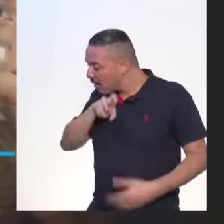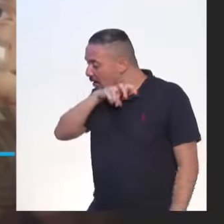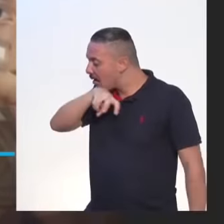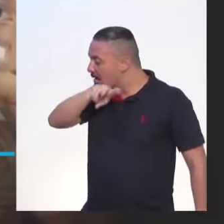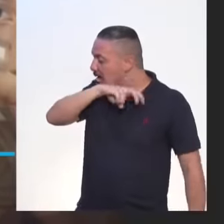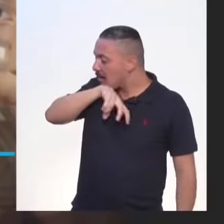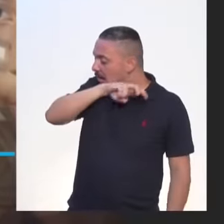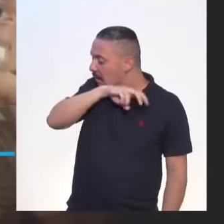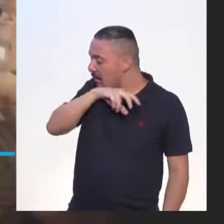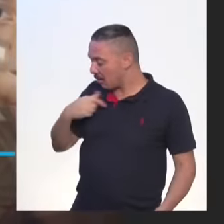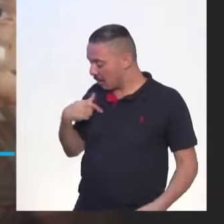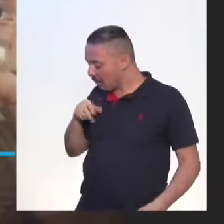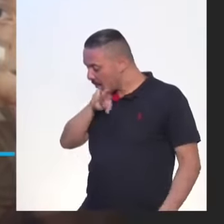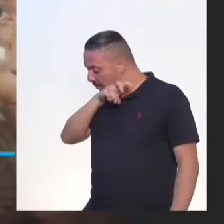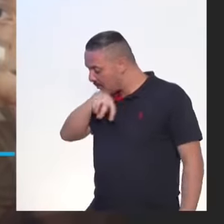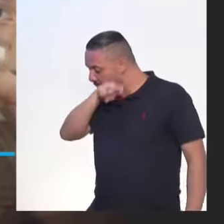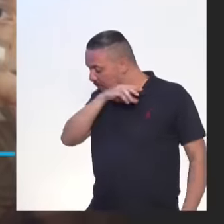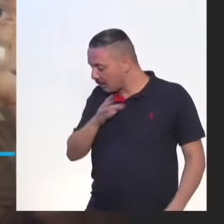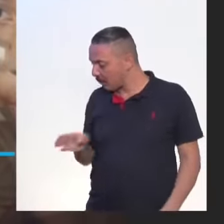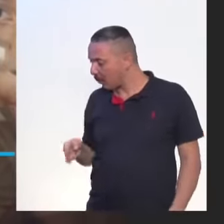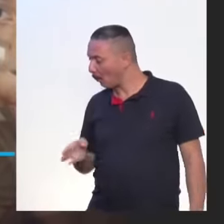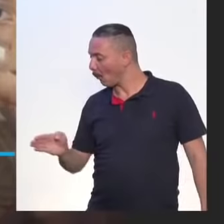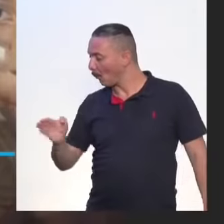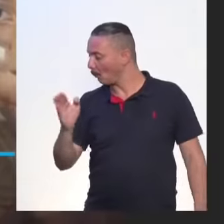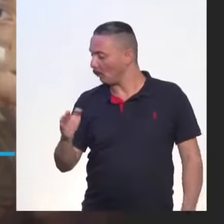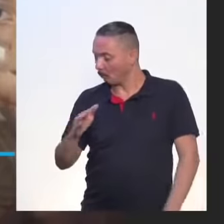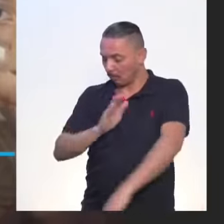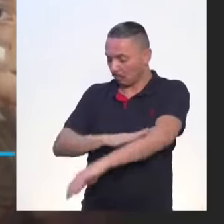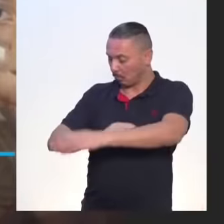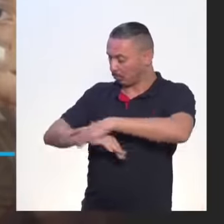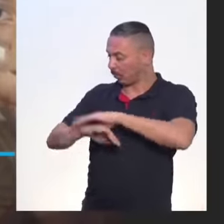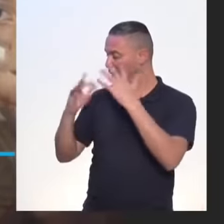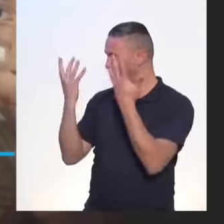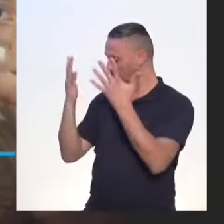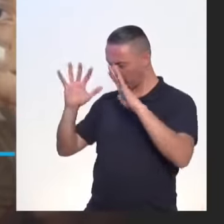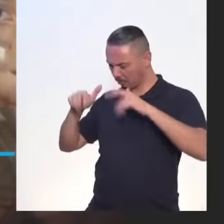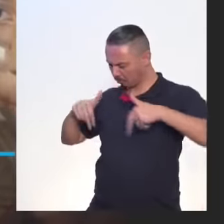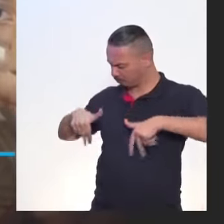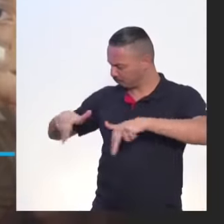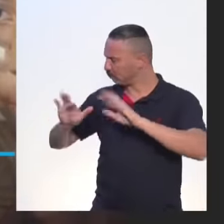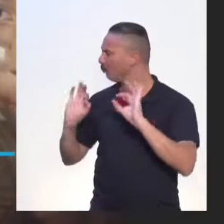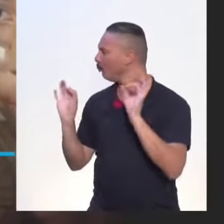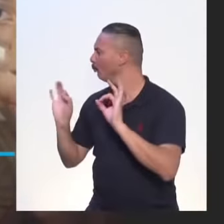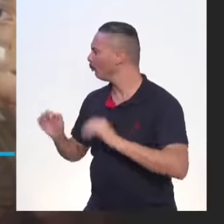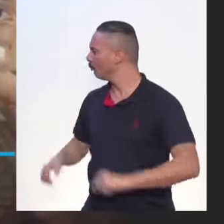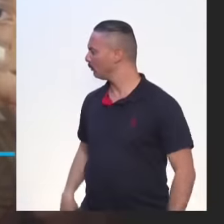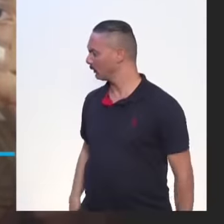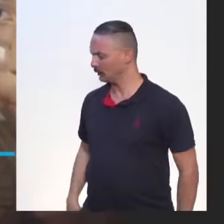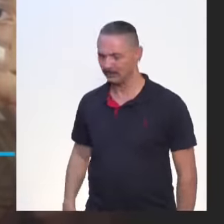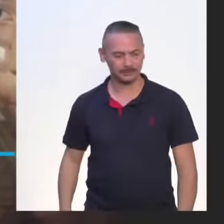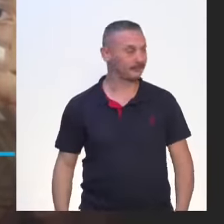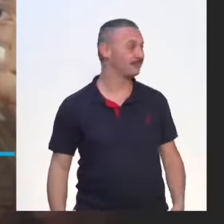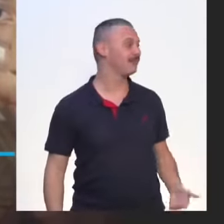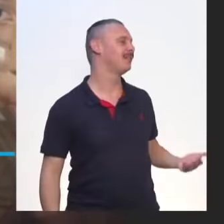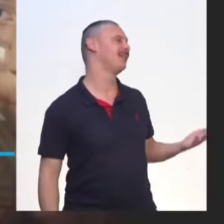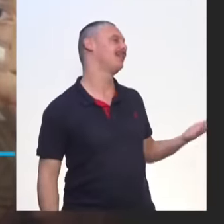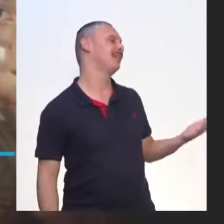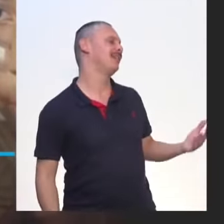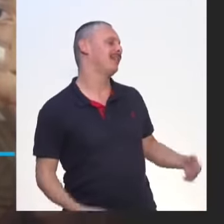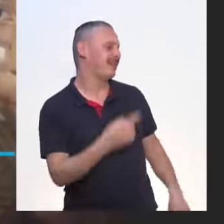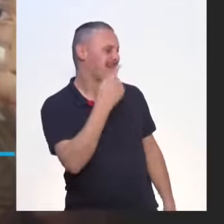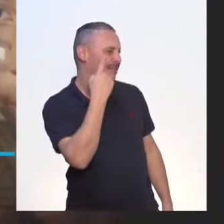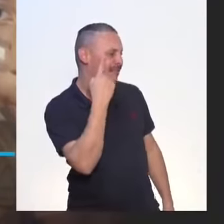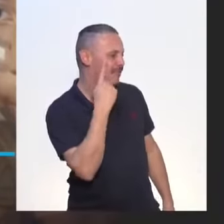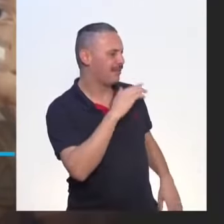eu sou uma cobra e não tenho mãos nem pernas? Aí o Caru Taru falou: não, seu bobo, mas é